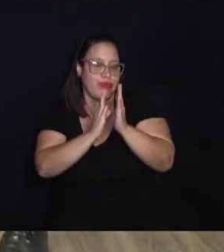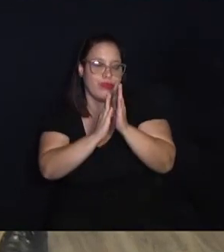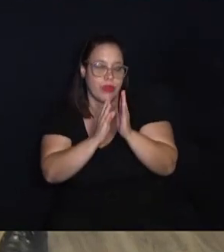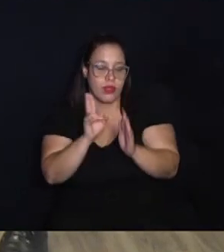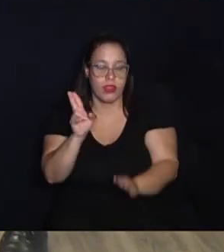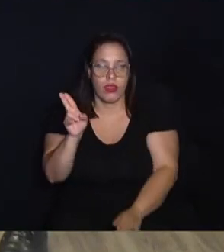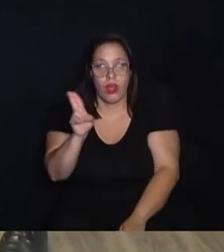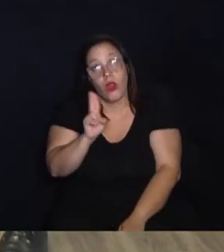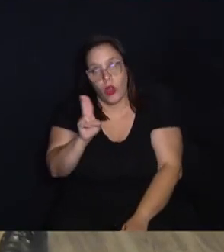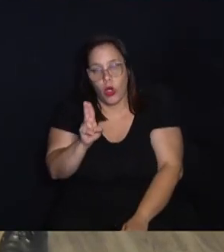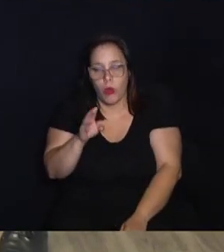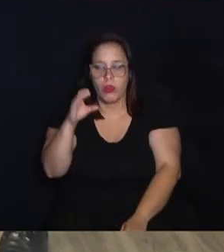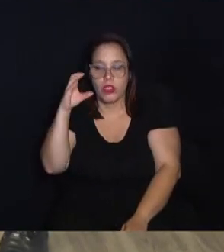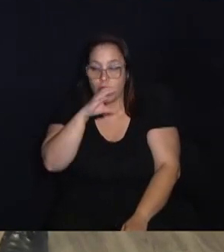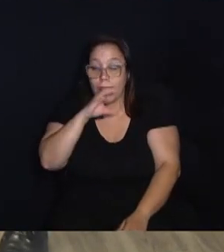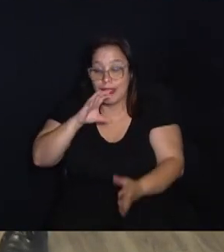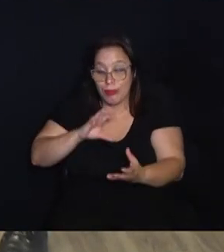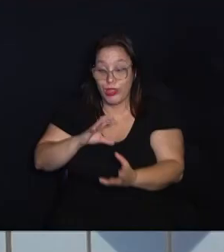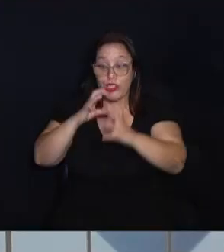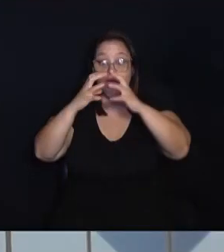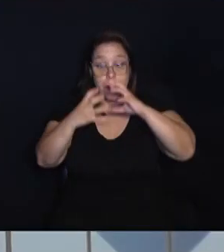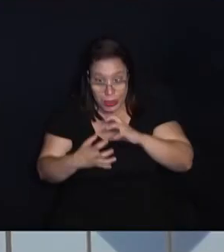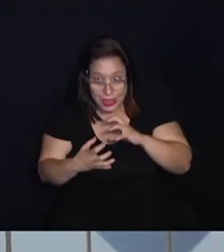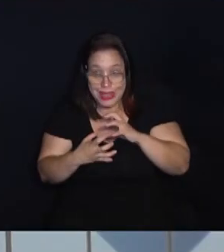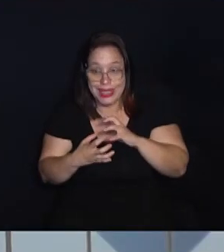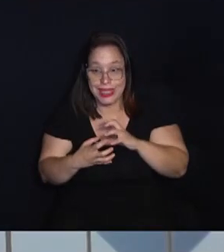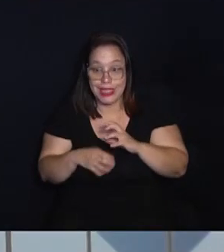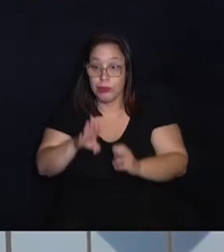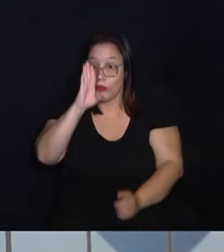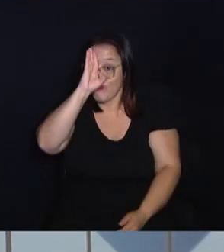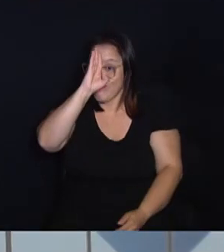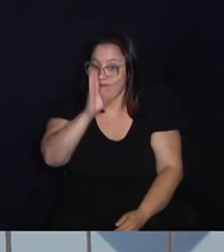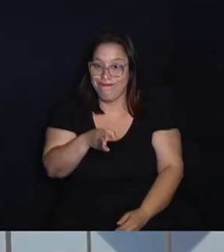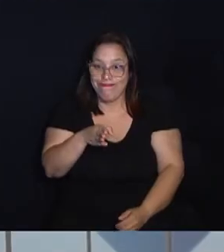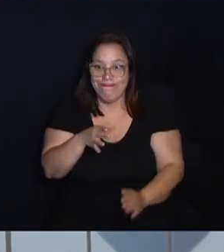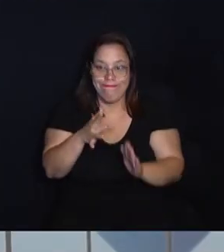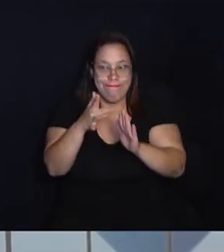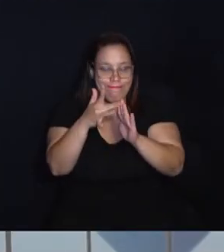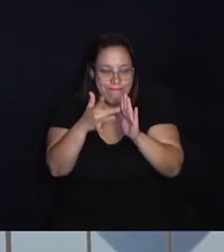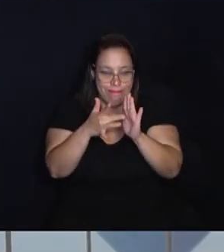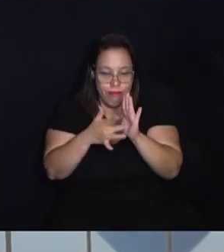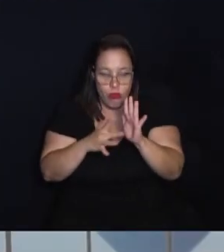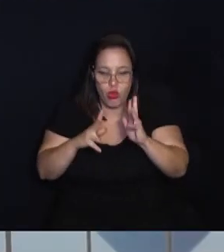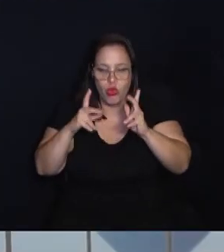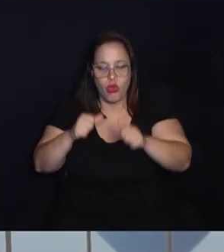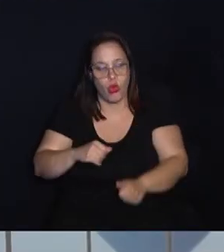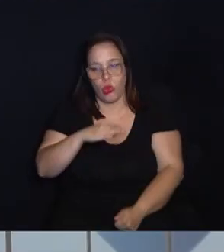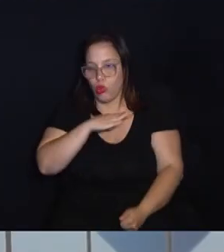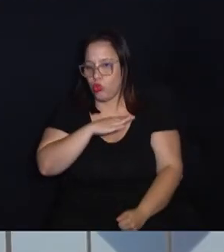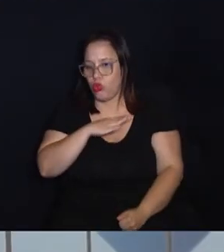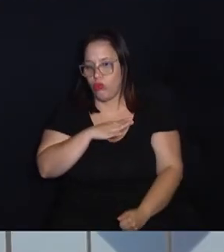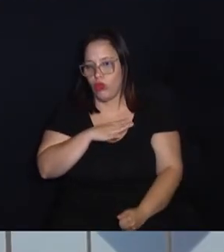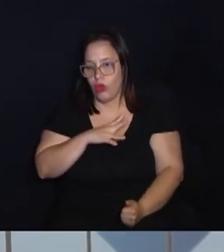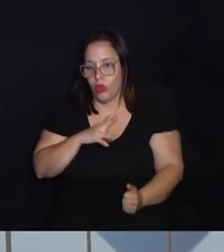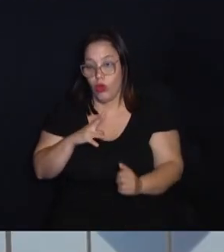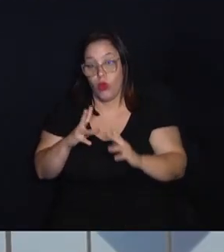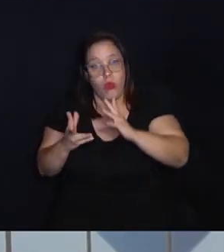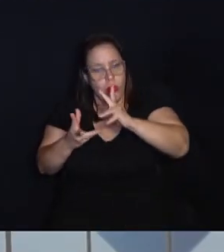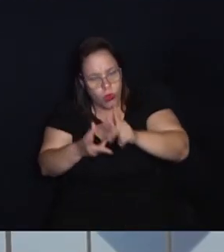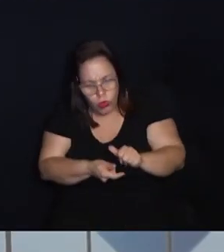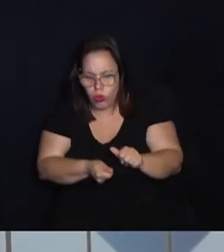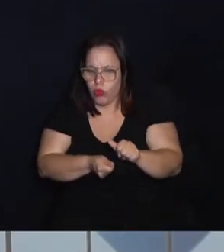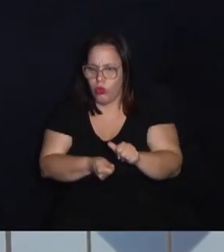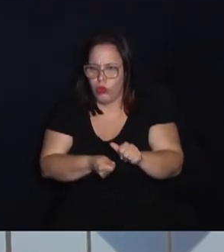chamadas emergências climáticas. É uma prioridade que está na pauta de todos os municípios, aliás, no mundo inteiro. Né?